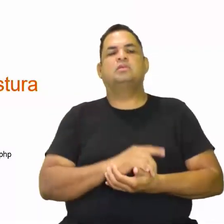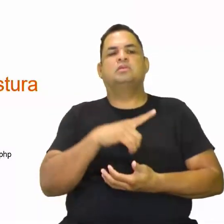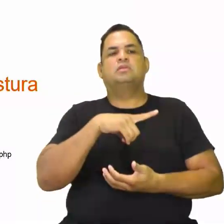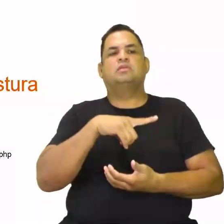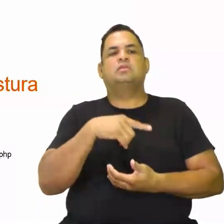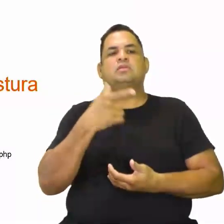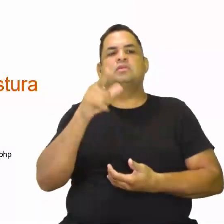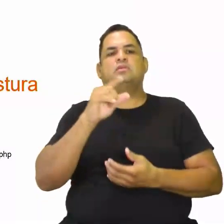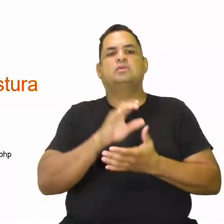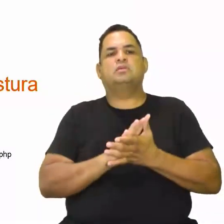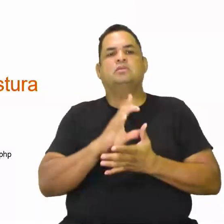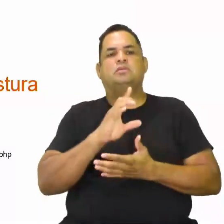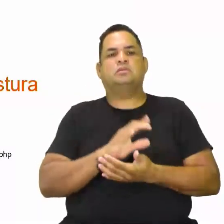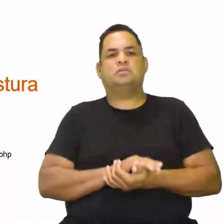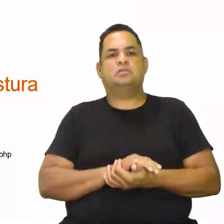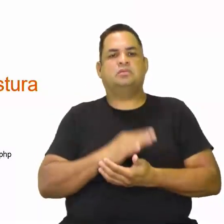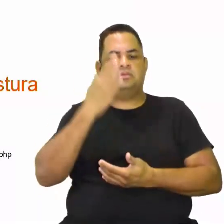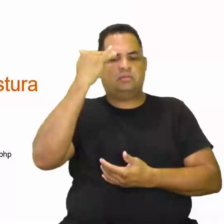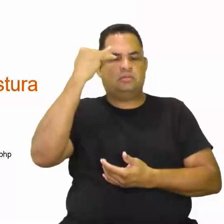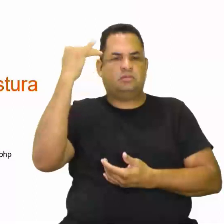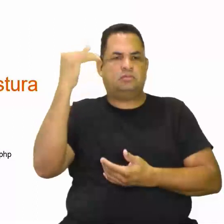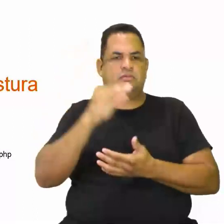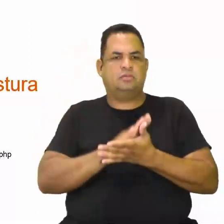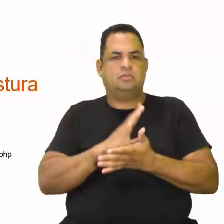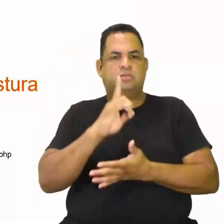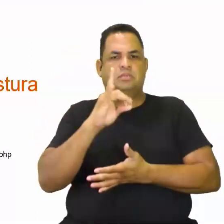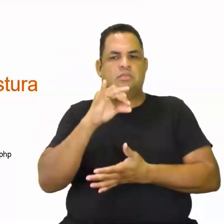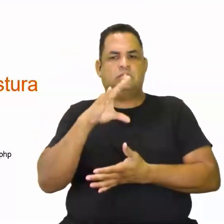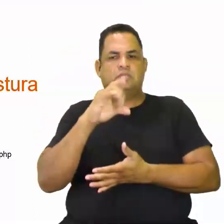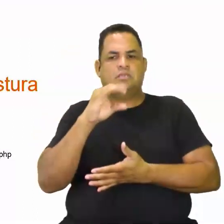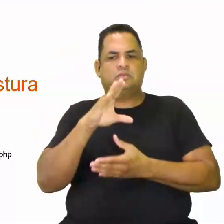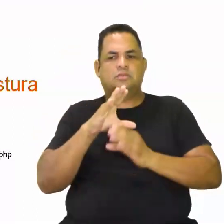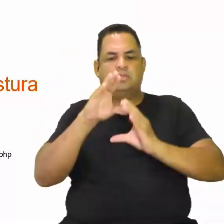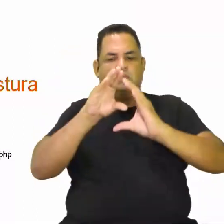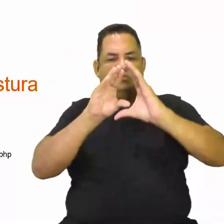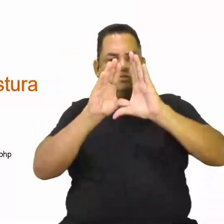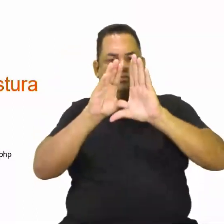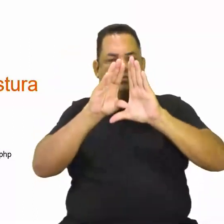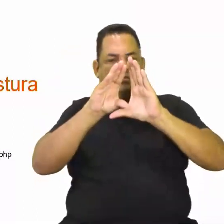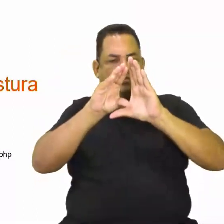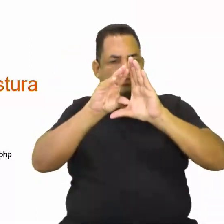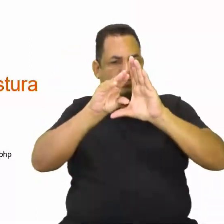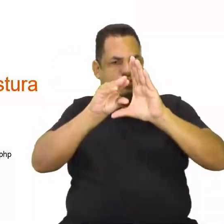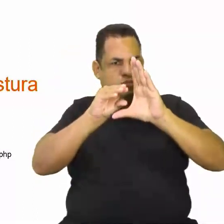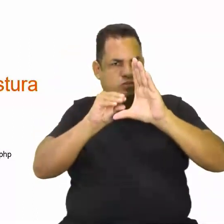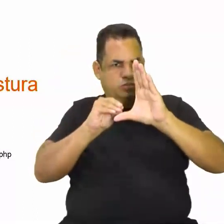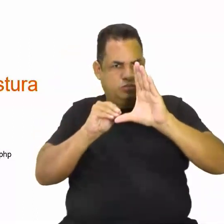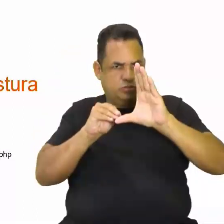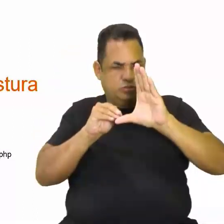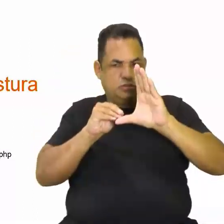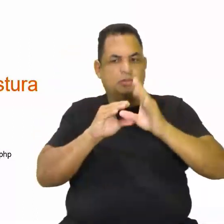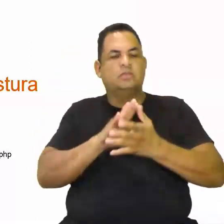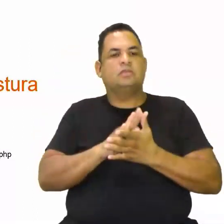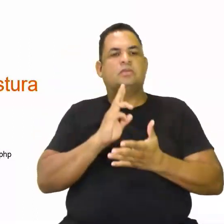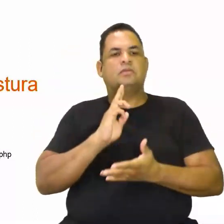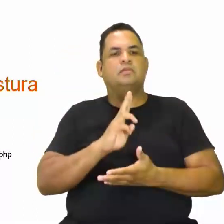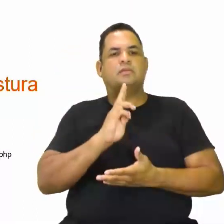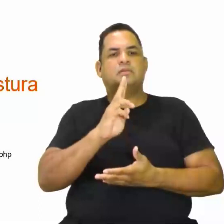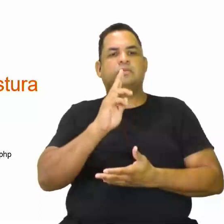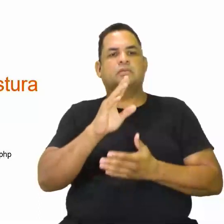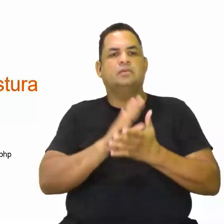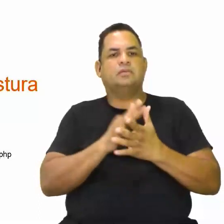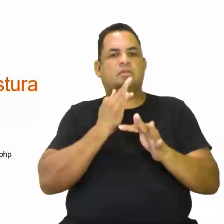separação. Nós temos a famosa decantação. E a decantação é um